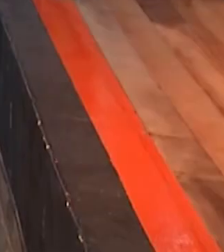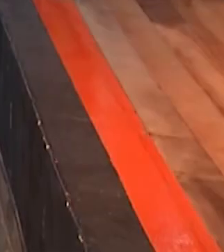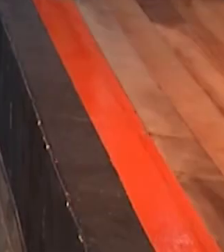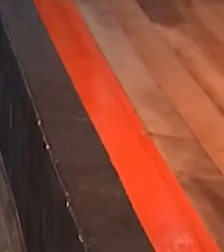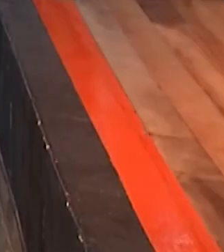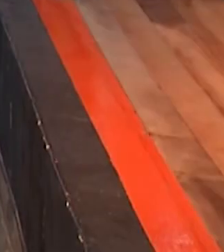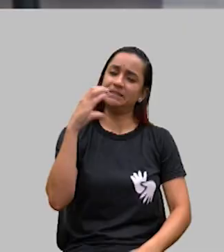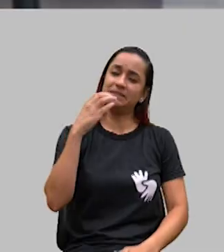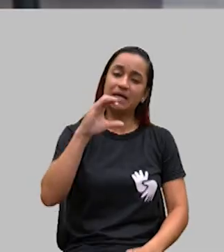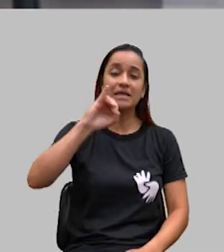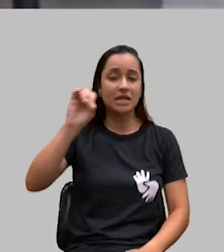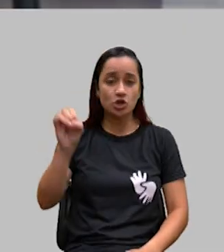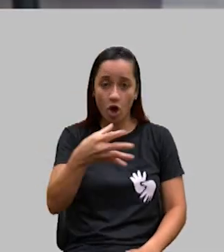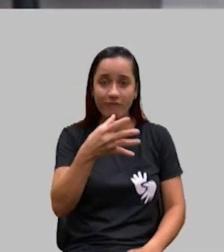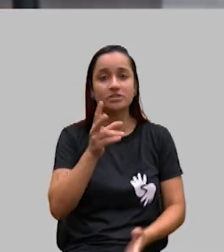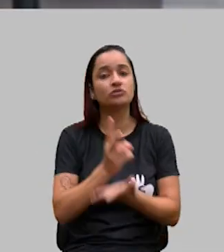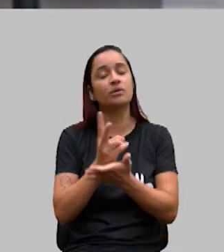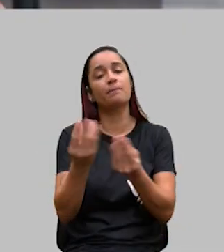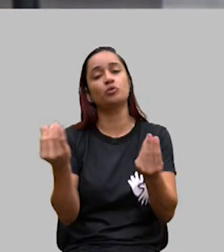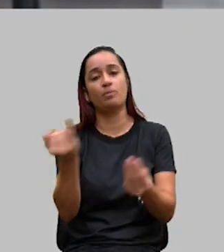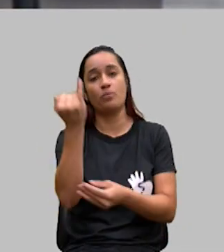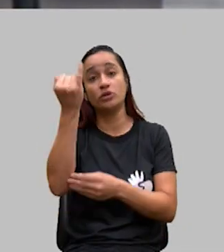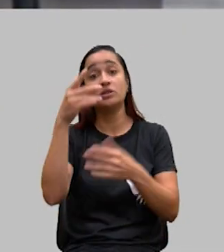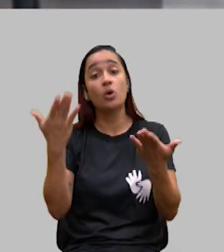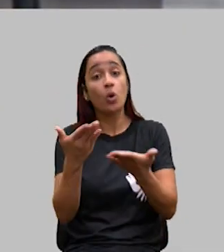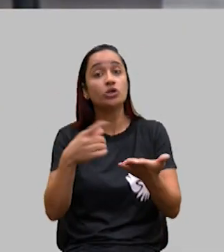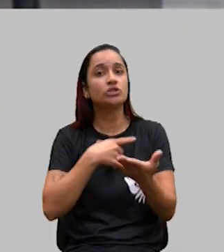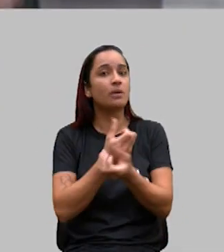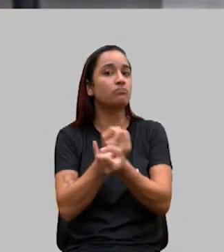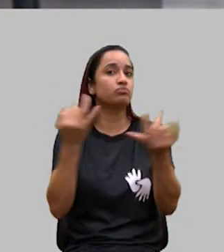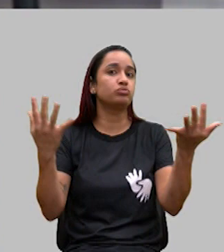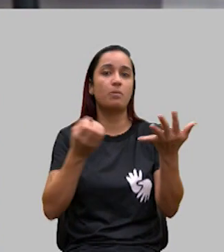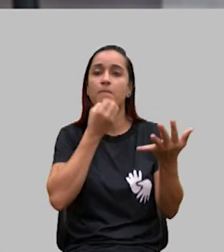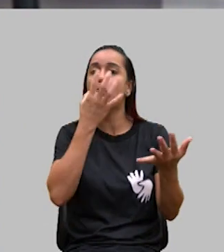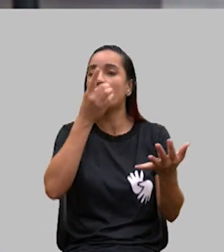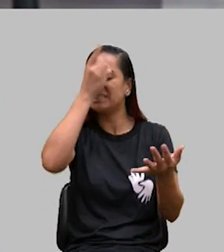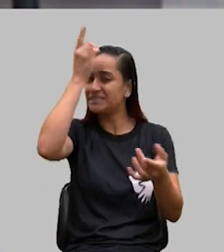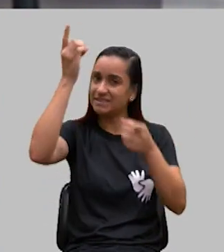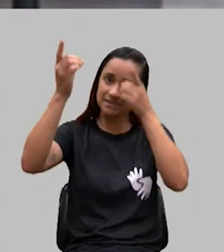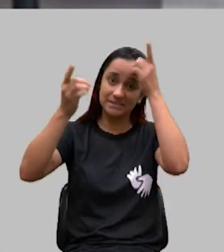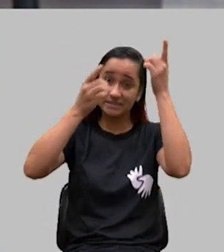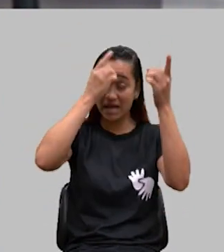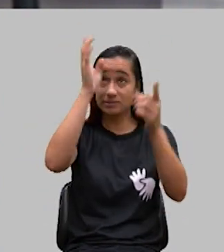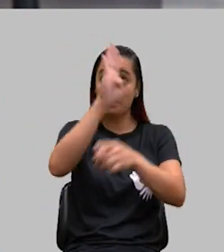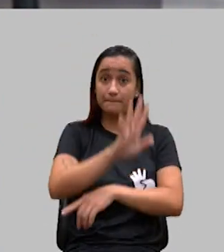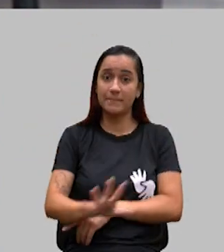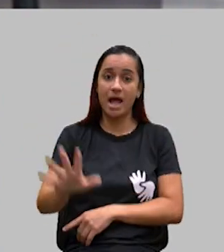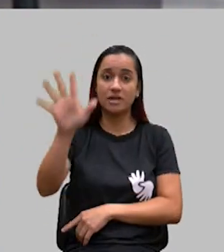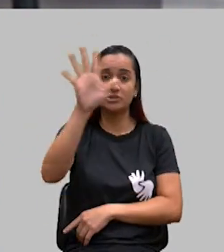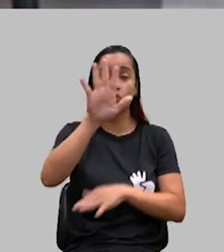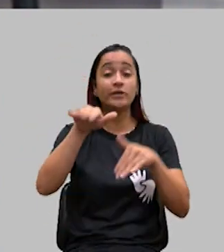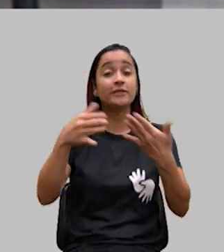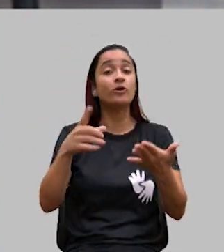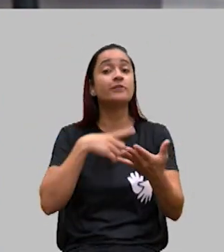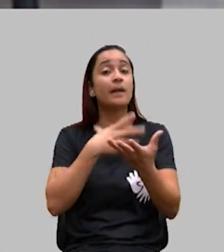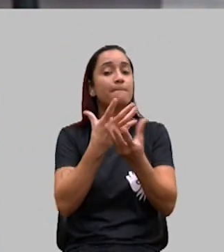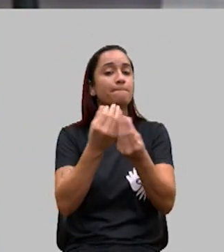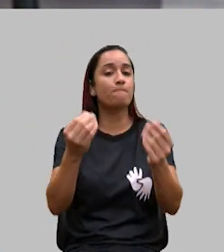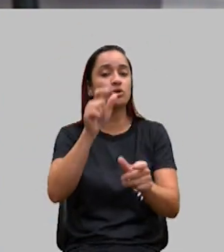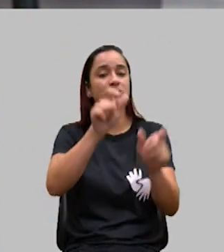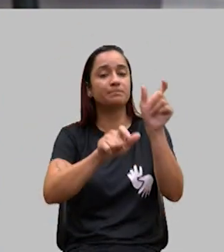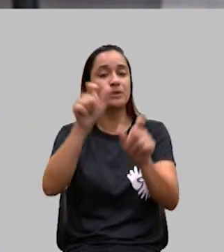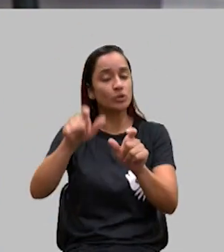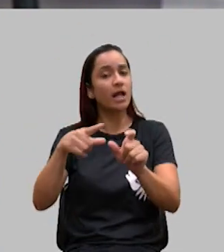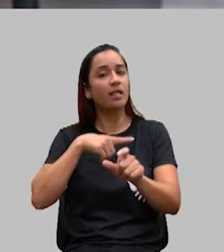reunir sugestões Nós temos muitas boas ideias espalhadas no Brasil e no mundo como um todo Nós temos muitas pessoas que T